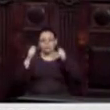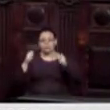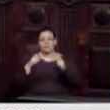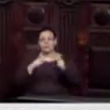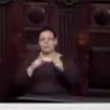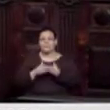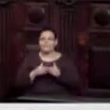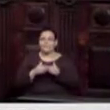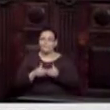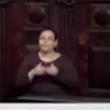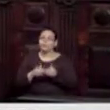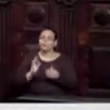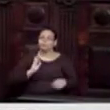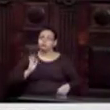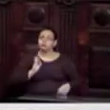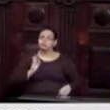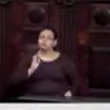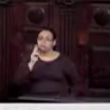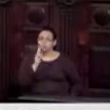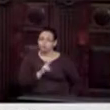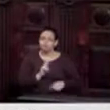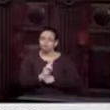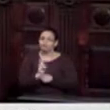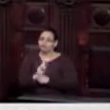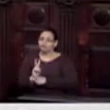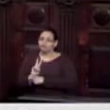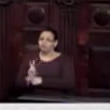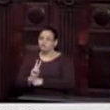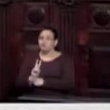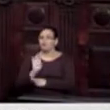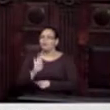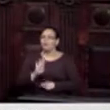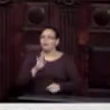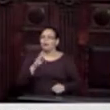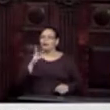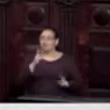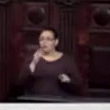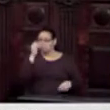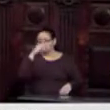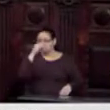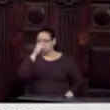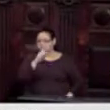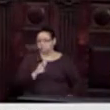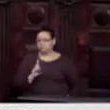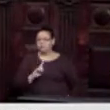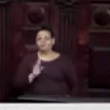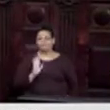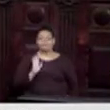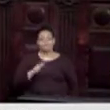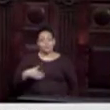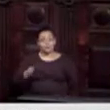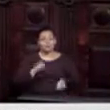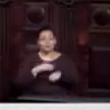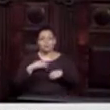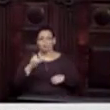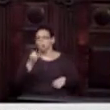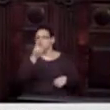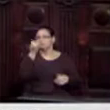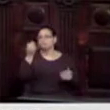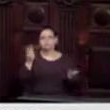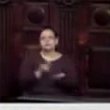a polícia acompanhando e não estava barbarizando. De repente, de uma determinada hora para